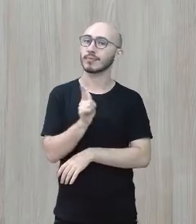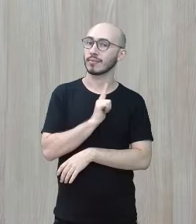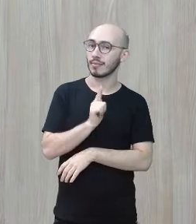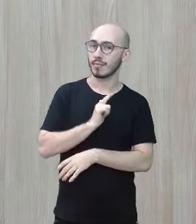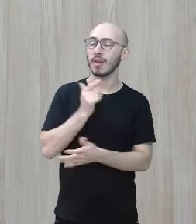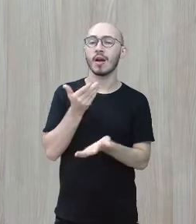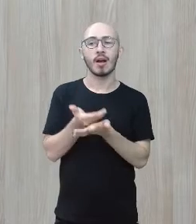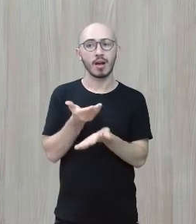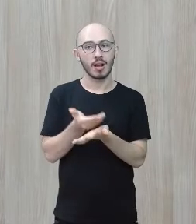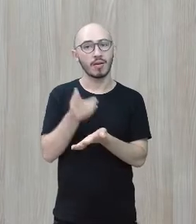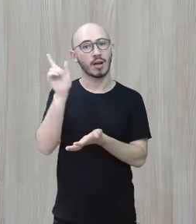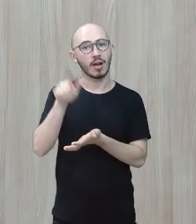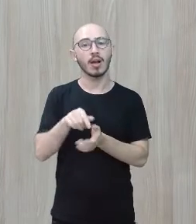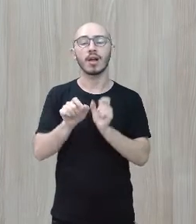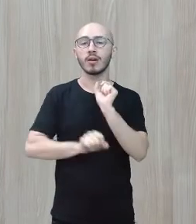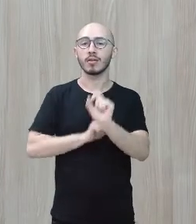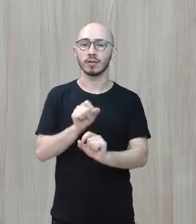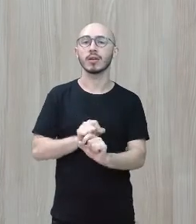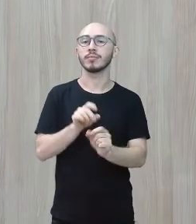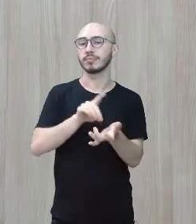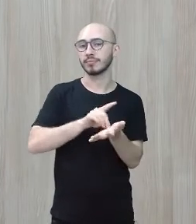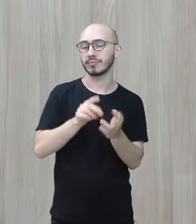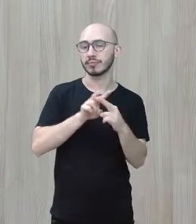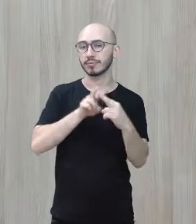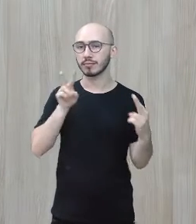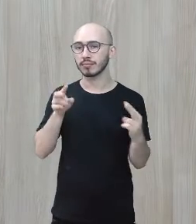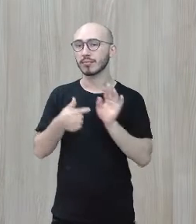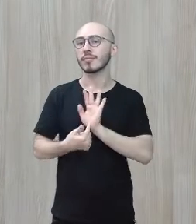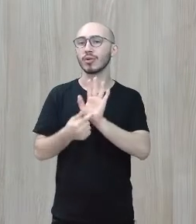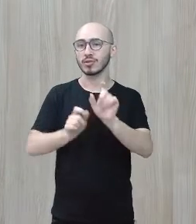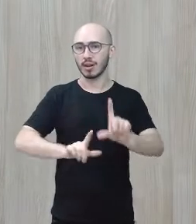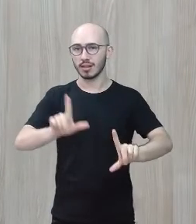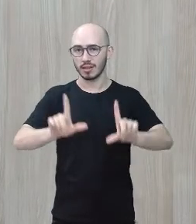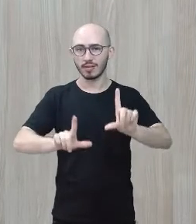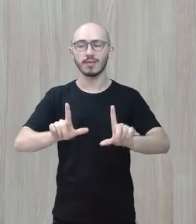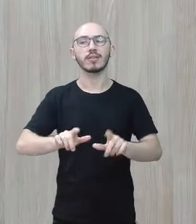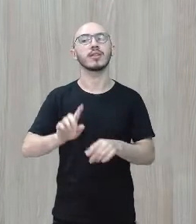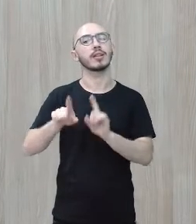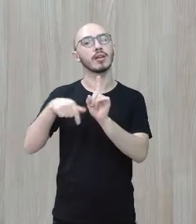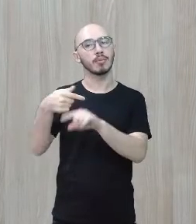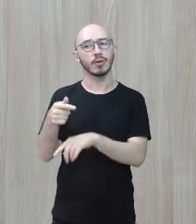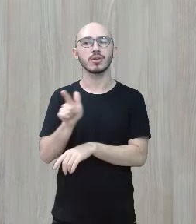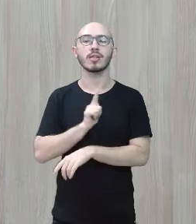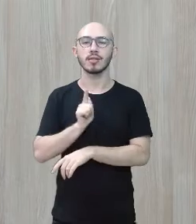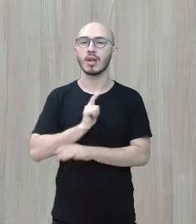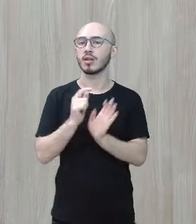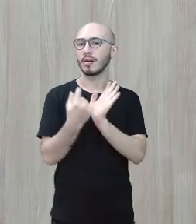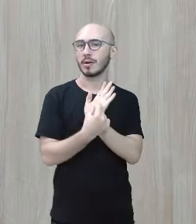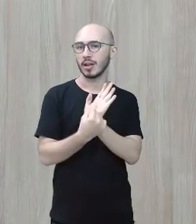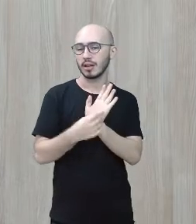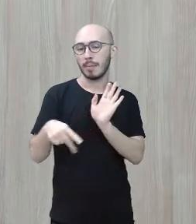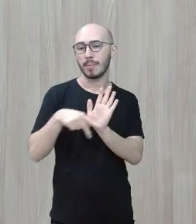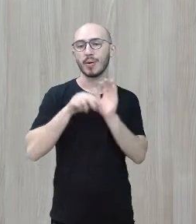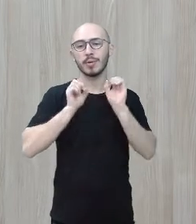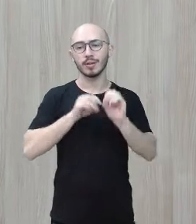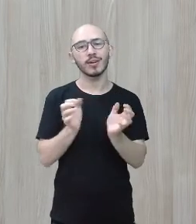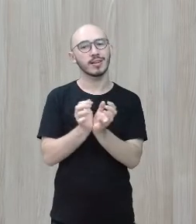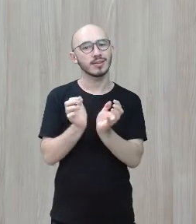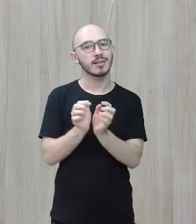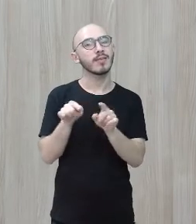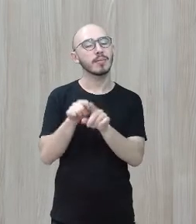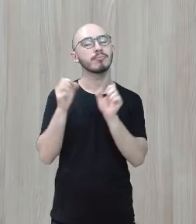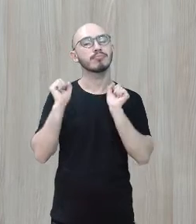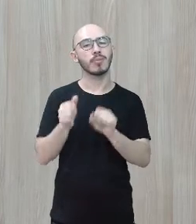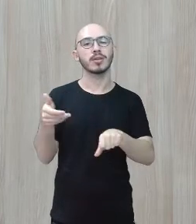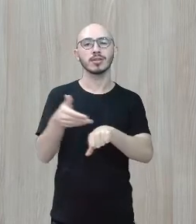nossa aula no formato digital, passando nesse momento aí na sua TV, mas depois, pelo aplicativo, você consegue acessar também lá